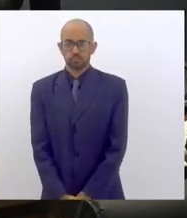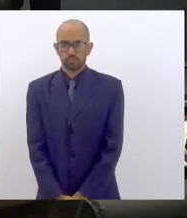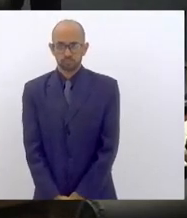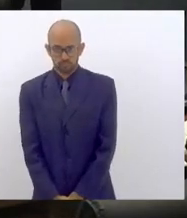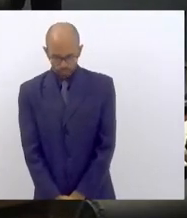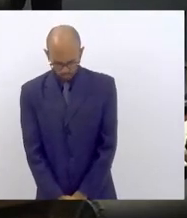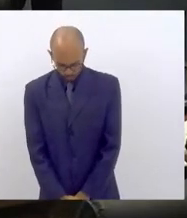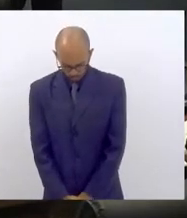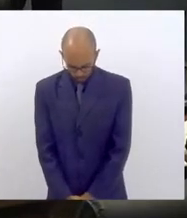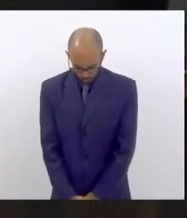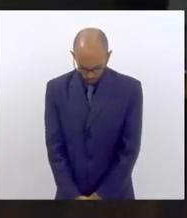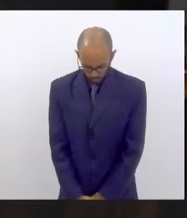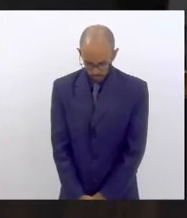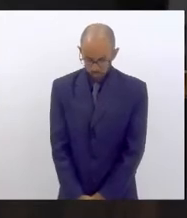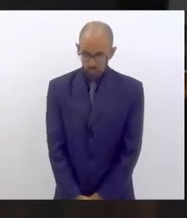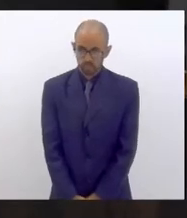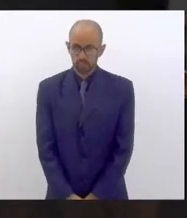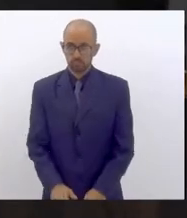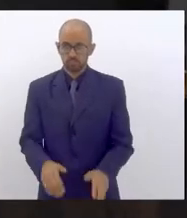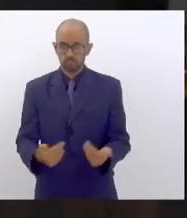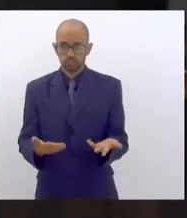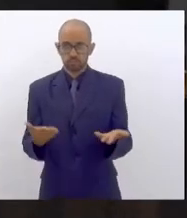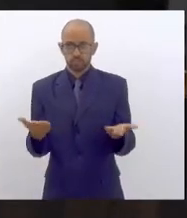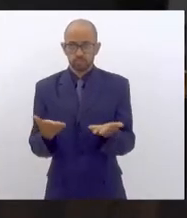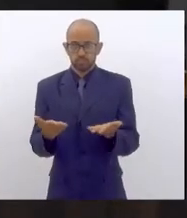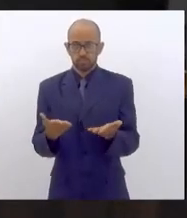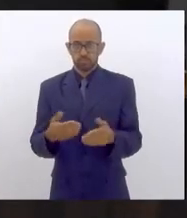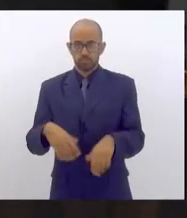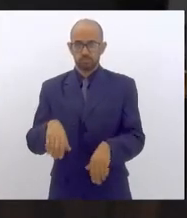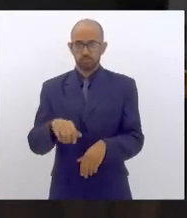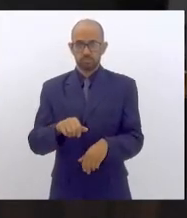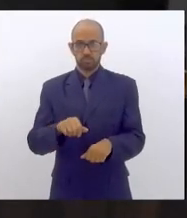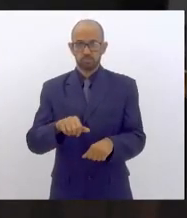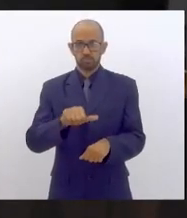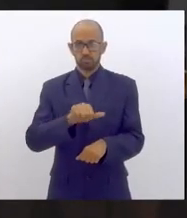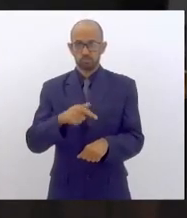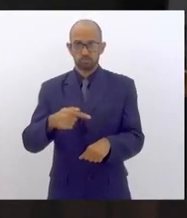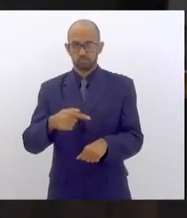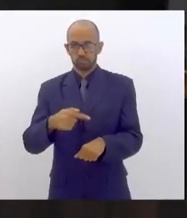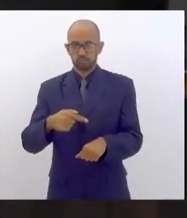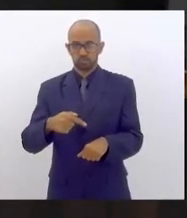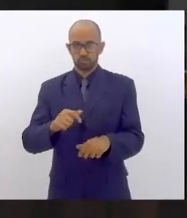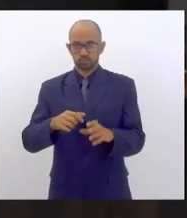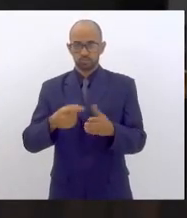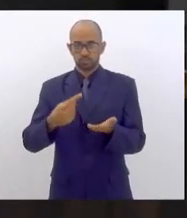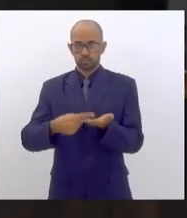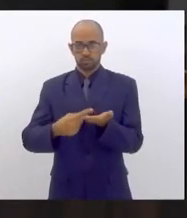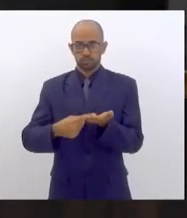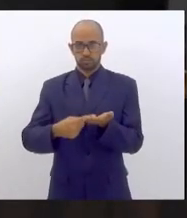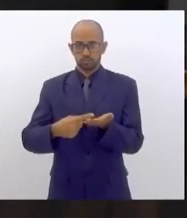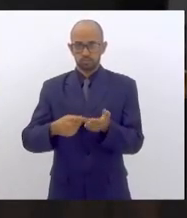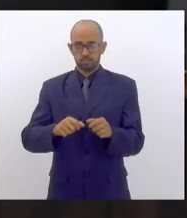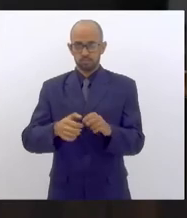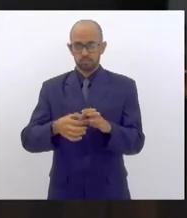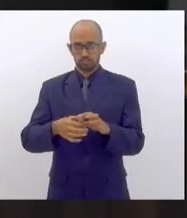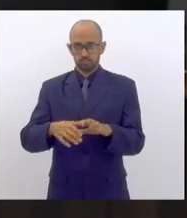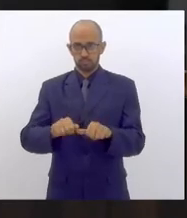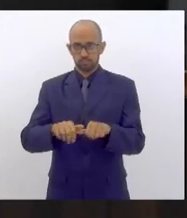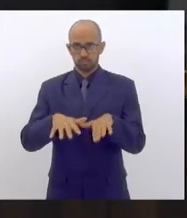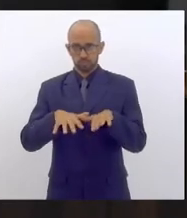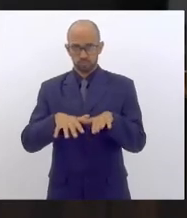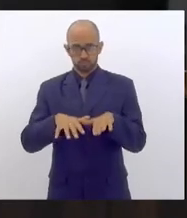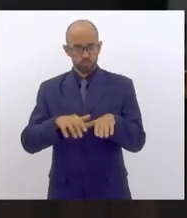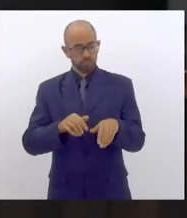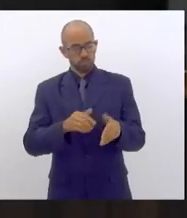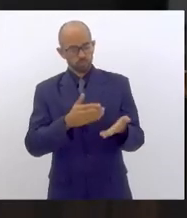É a última folha. Então, agora com também o 17º acordado, com autorização do plenário pela votação simbólica. Senhores que aprovam